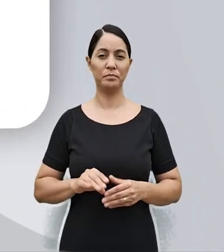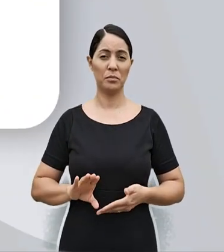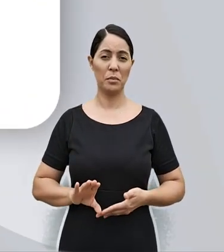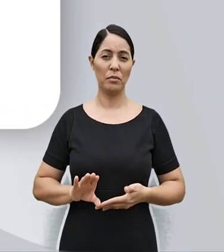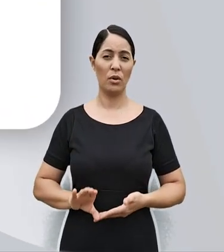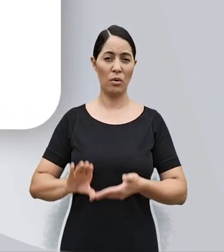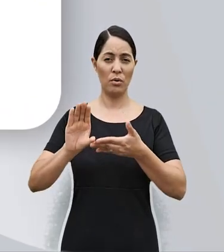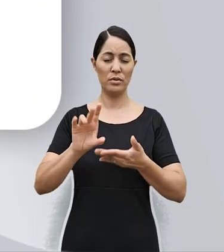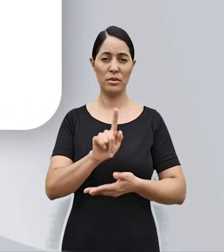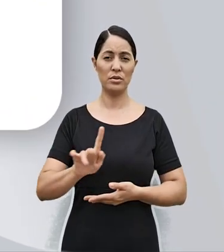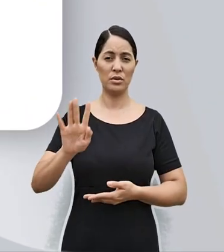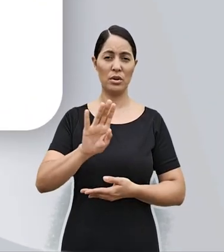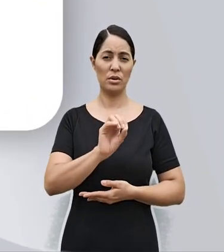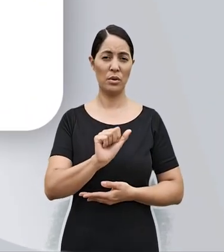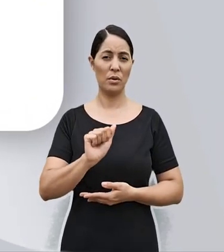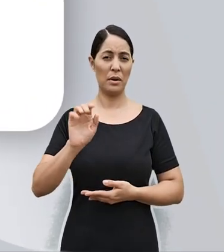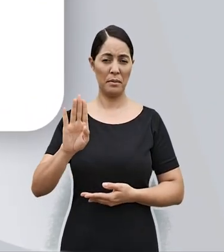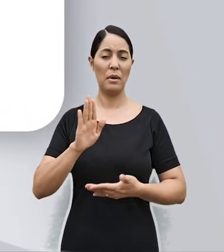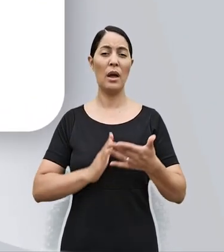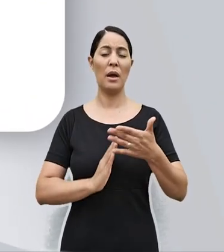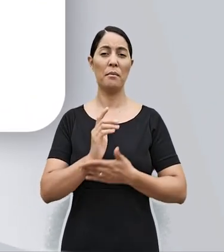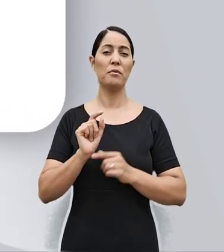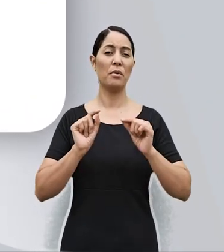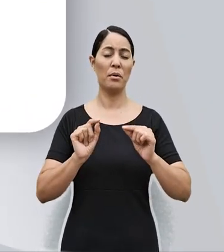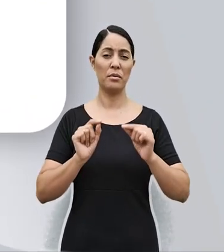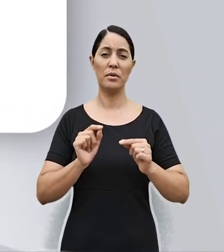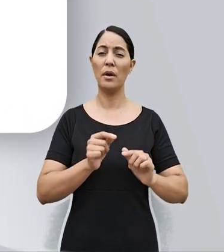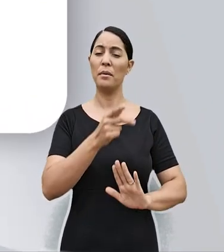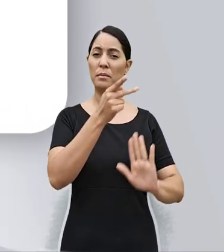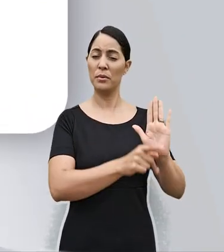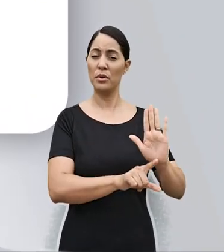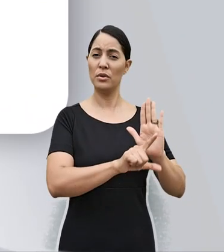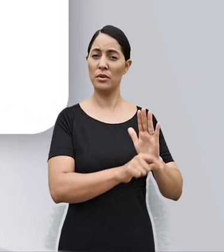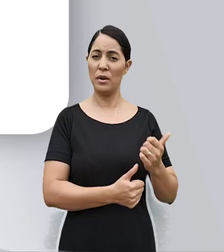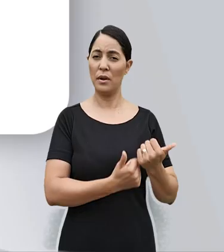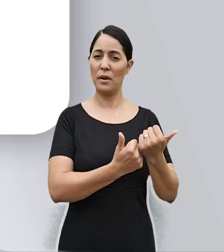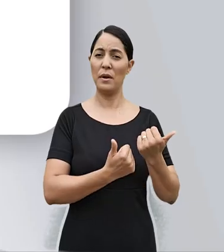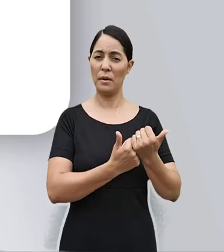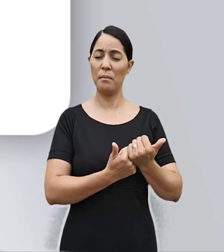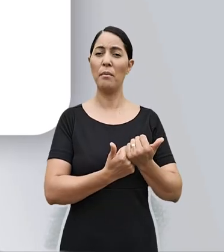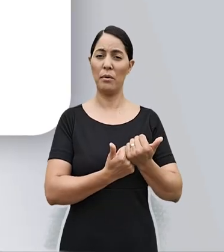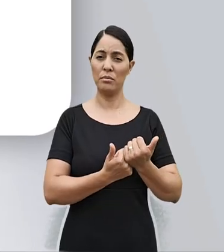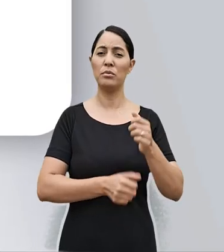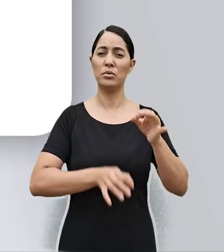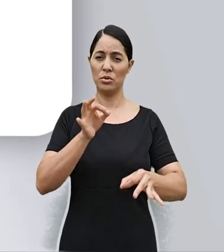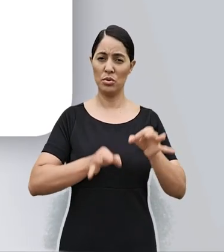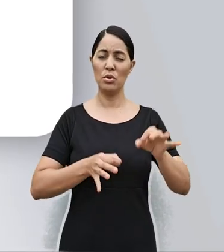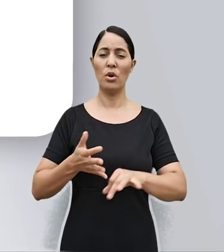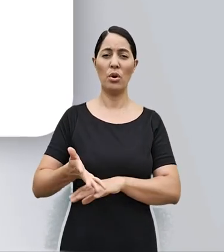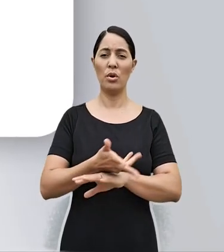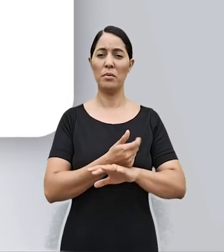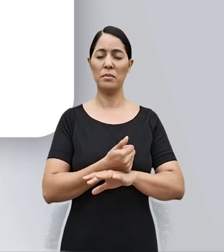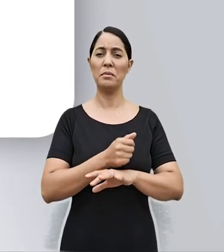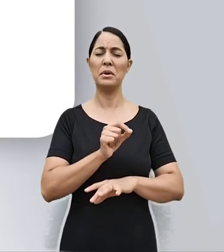O Conselho Pleno da OAB Nacional aprovou por aclamação o apoio ao projeto de lei que amplia a assistência jurídica qualificada a mulheres vítimas